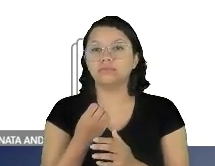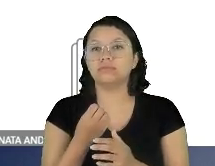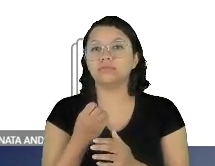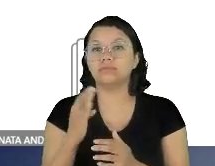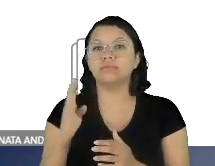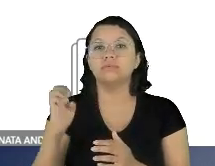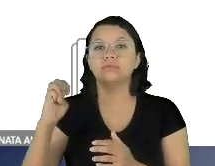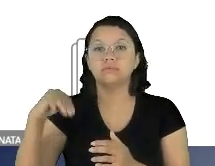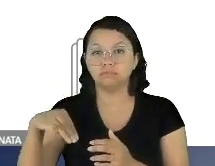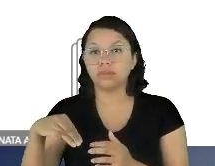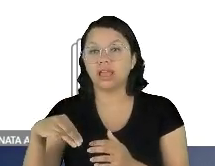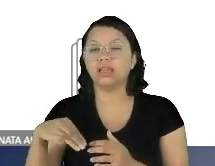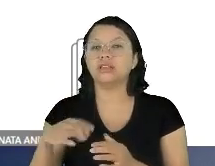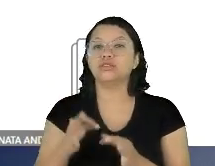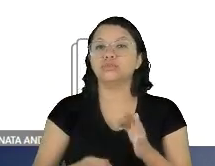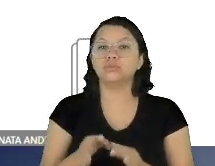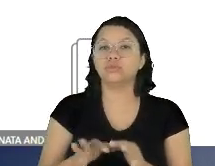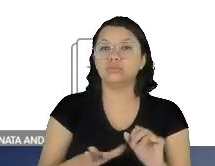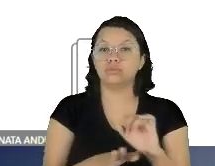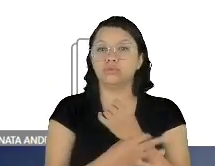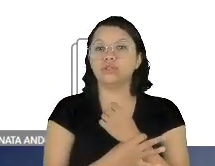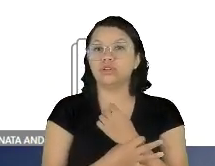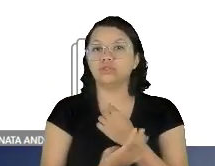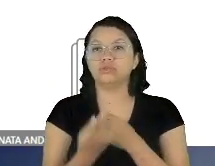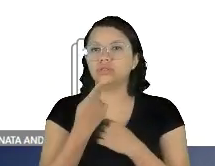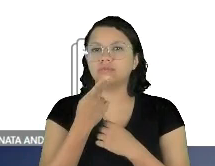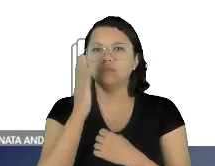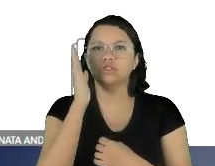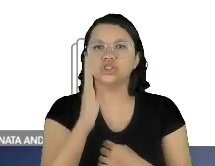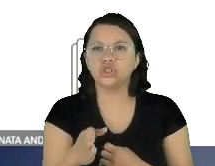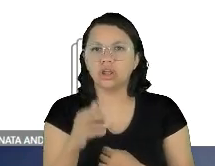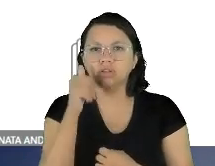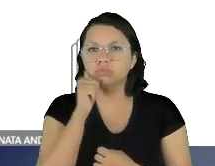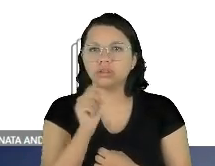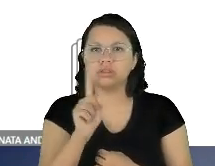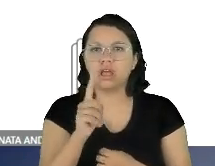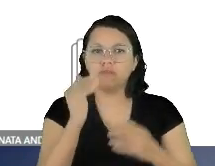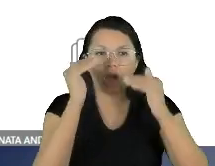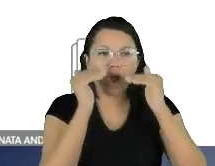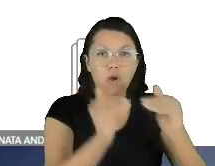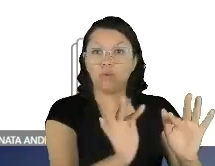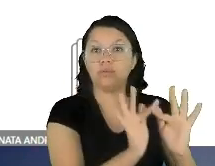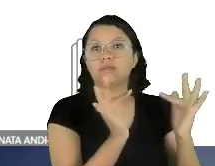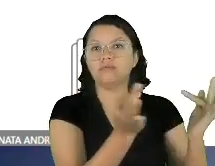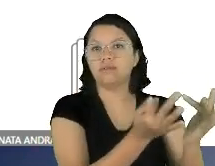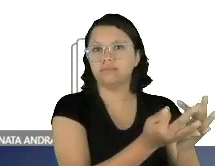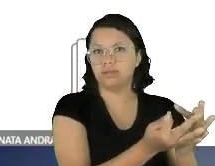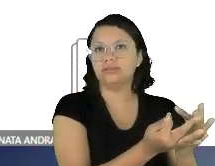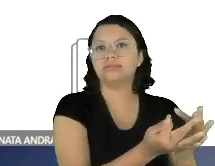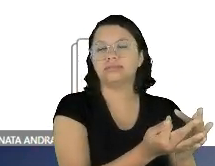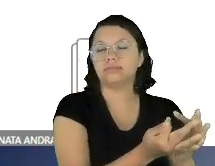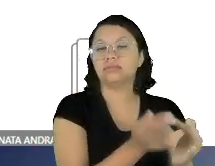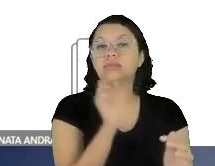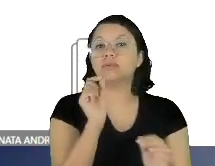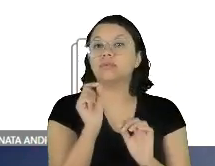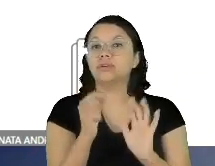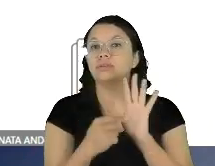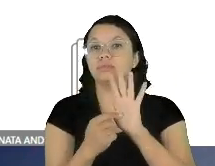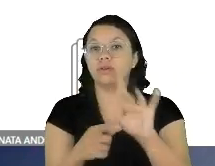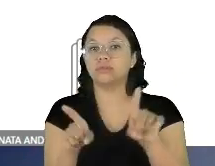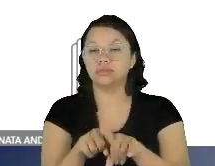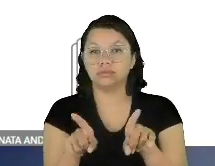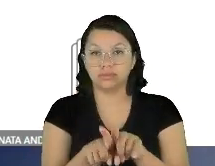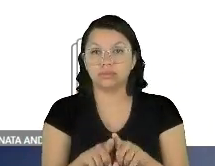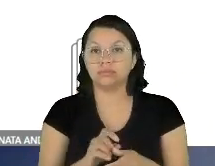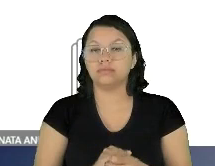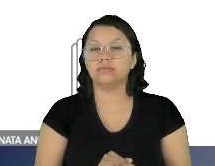não se referiam às mulheres, se referiam às suas famílias, à honra de suas famílias. O que demonstra também, corrobora